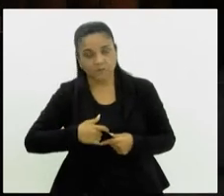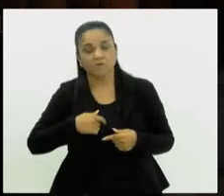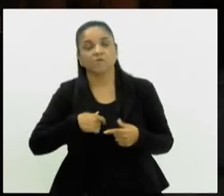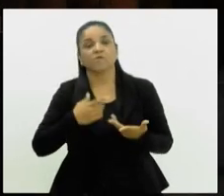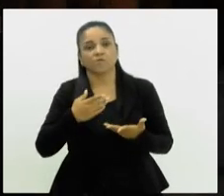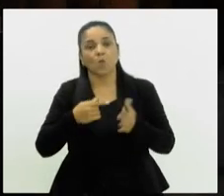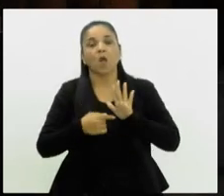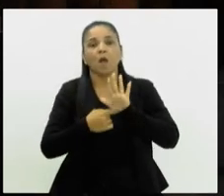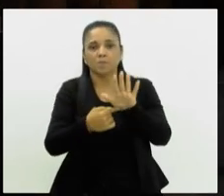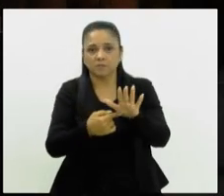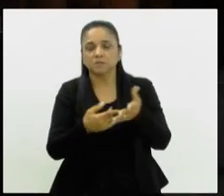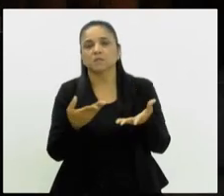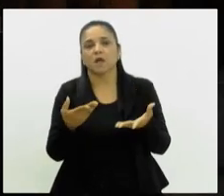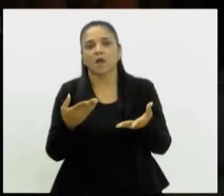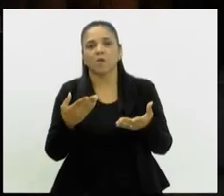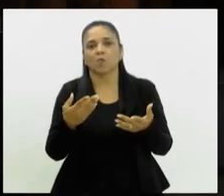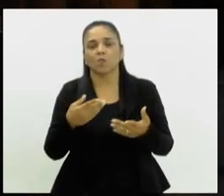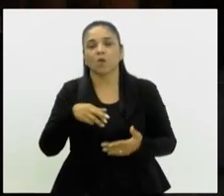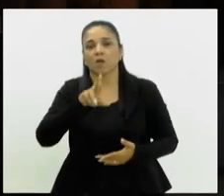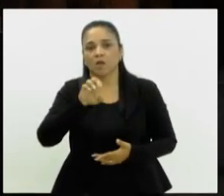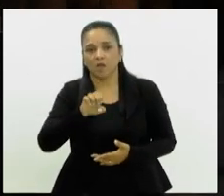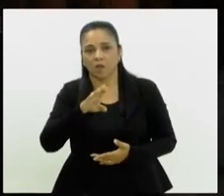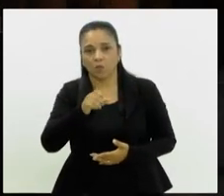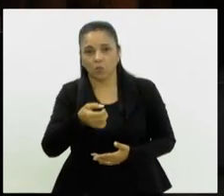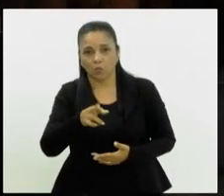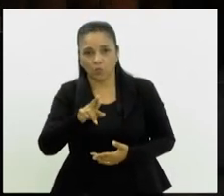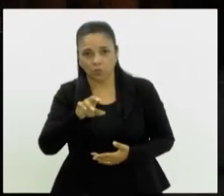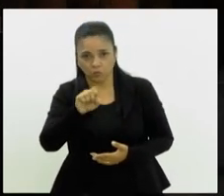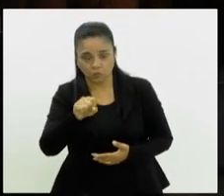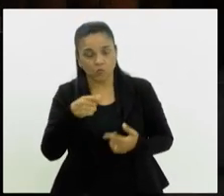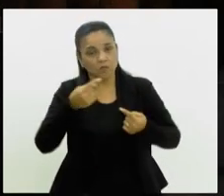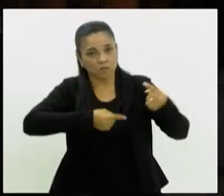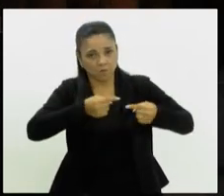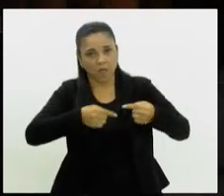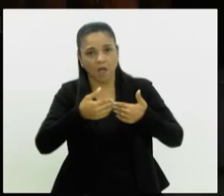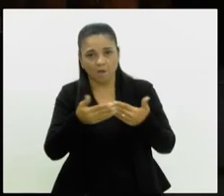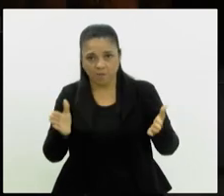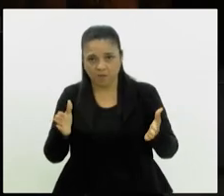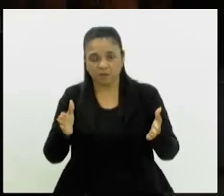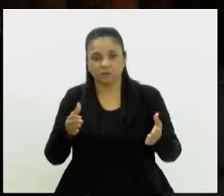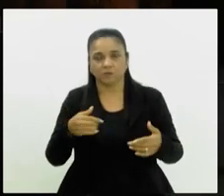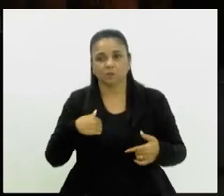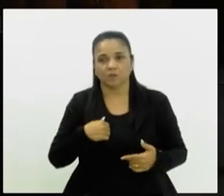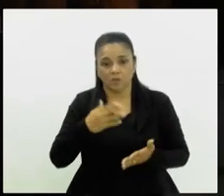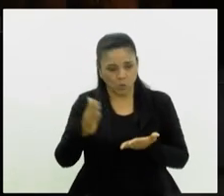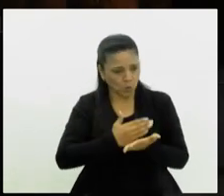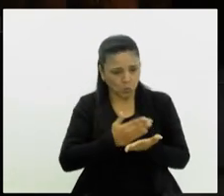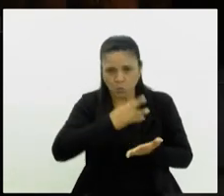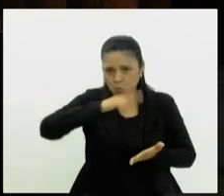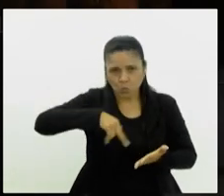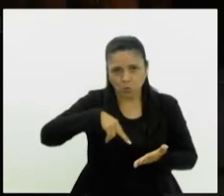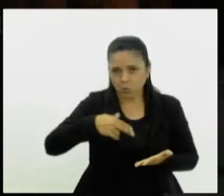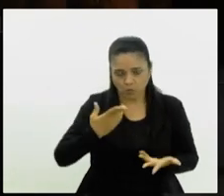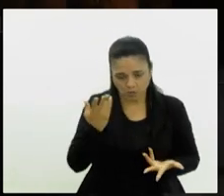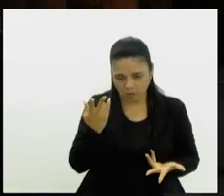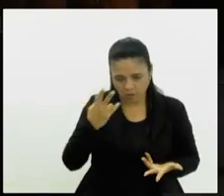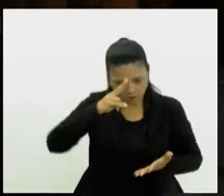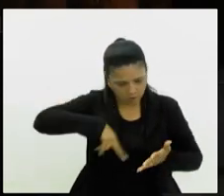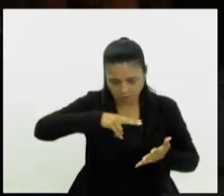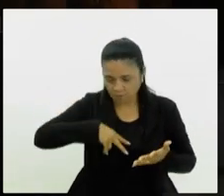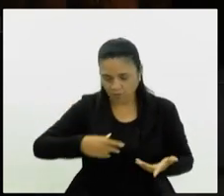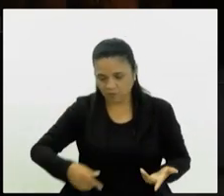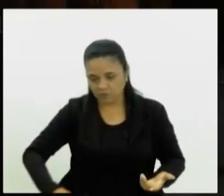um recurso, e esse debate tem que ser aberto. Eu não só nunca li o livro, como, mesmo